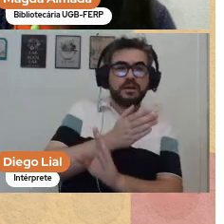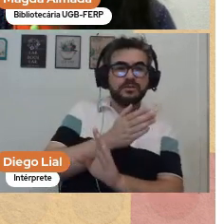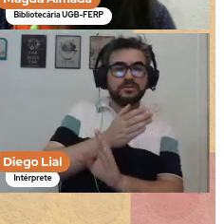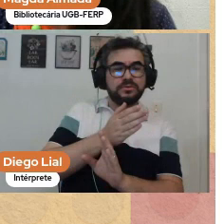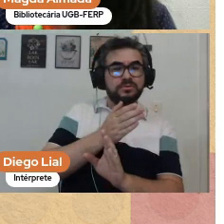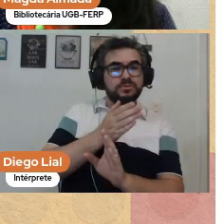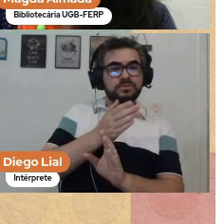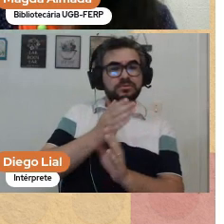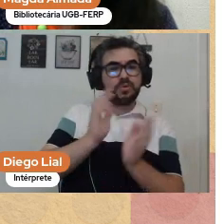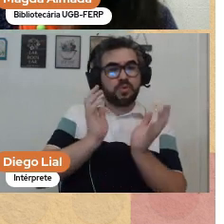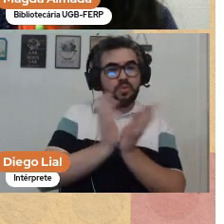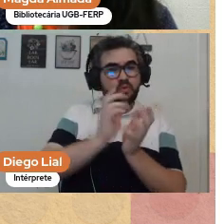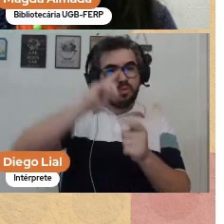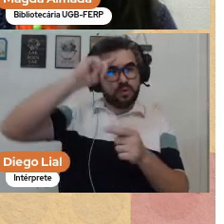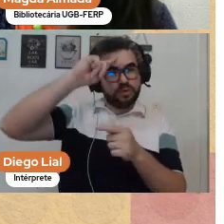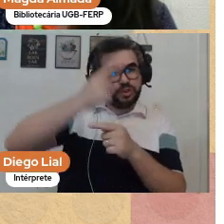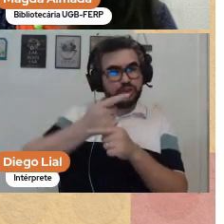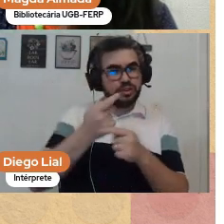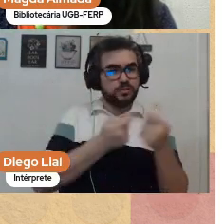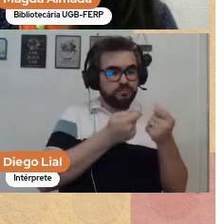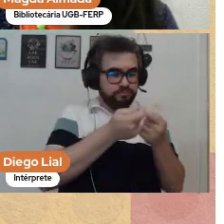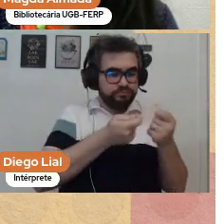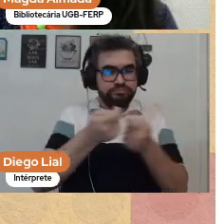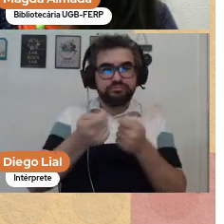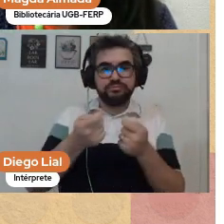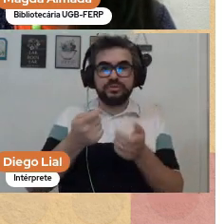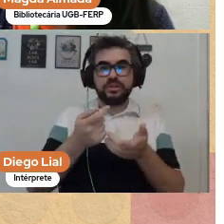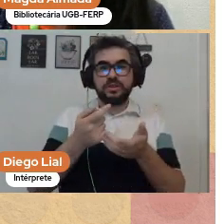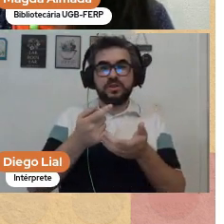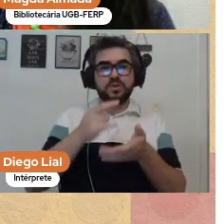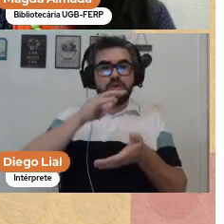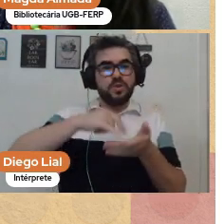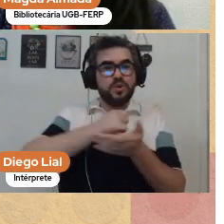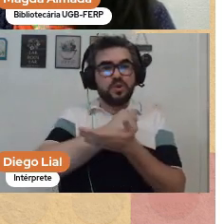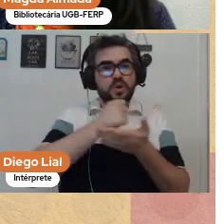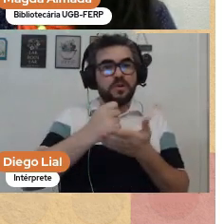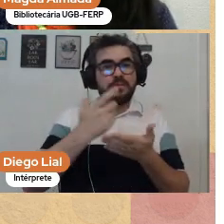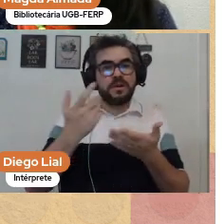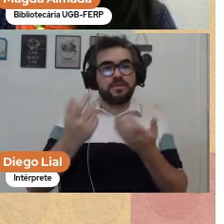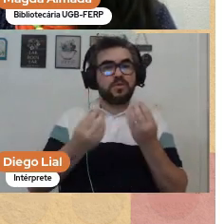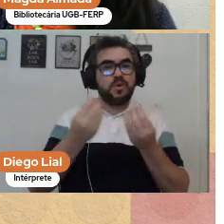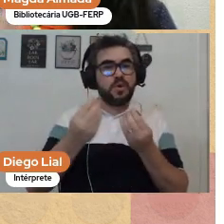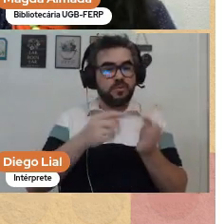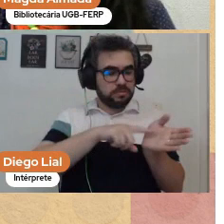documentos bibliográficos ou arquivísticos? Como que ficou o diagnóstico? Porque